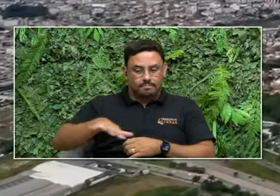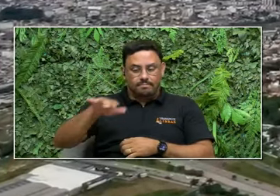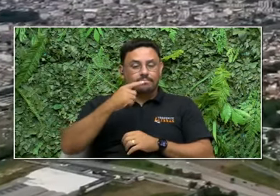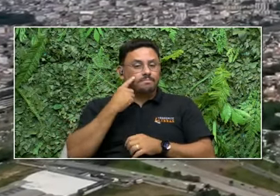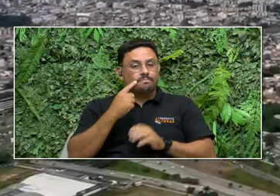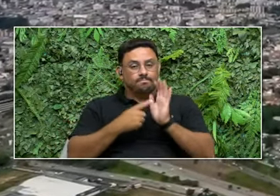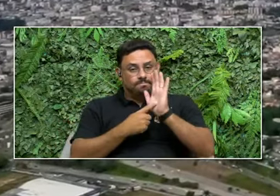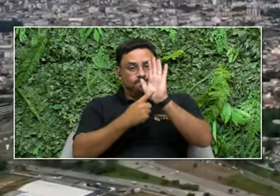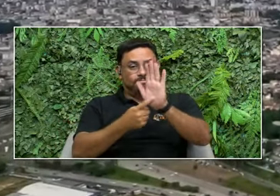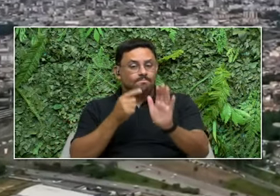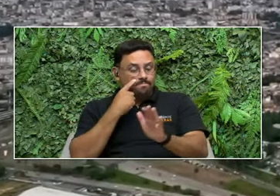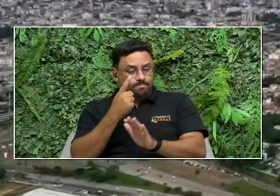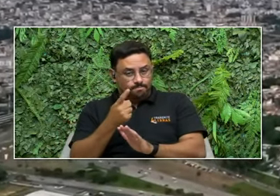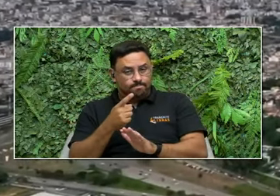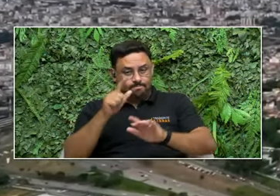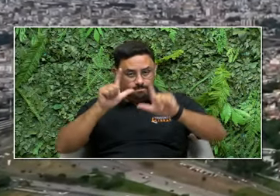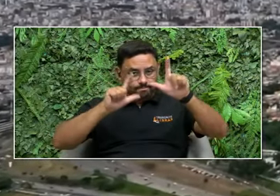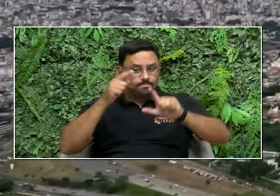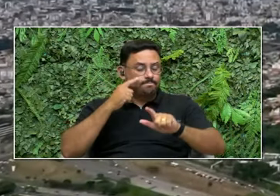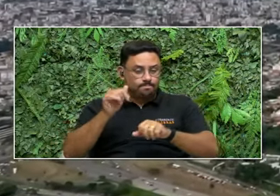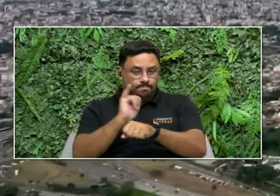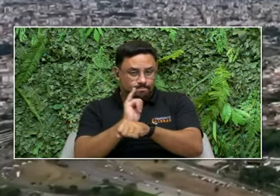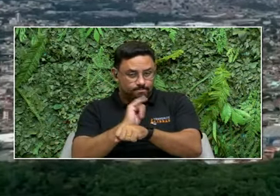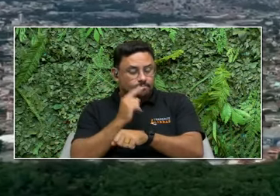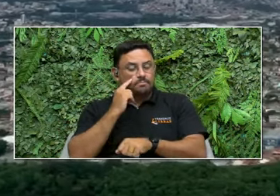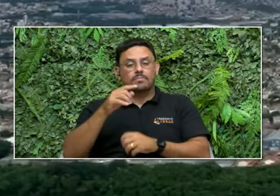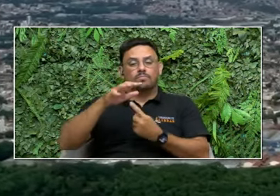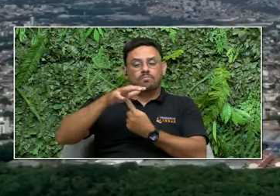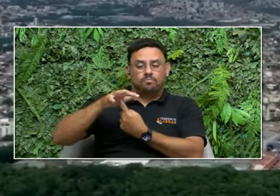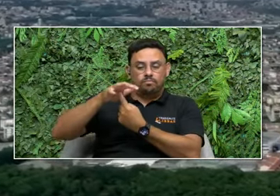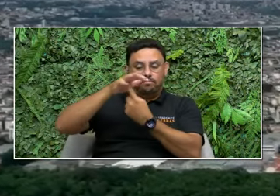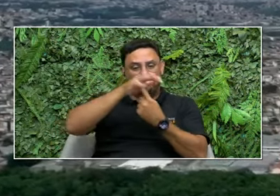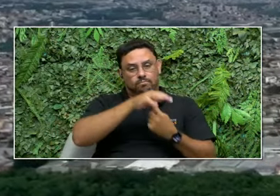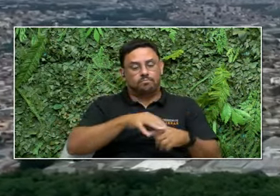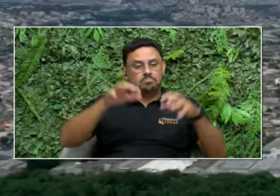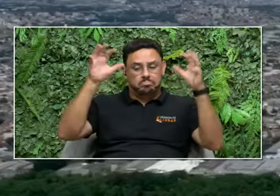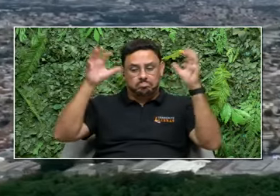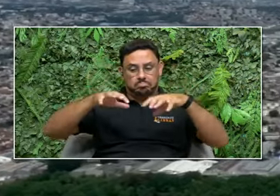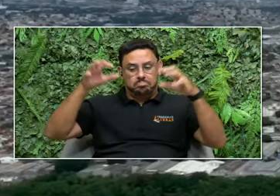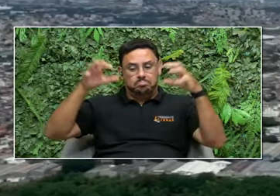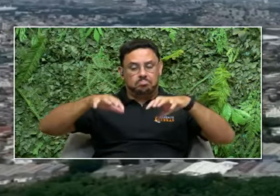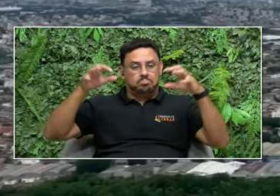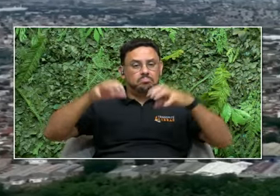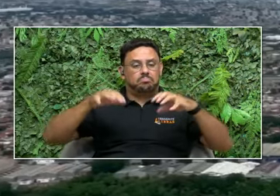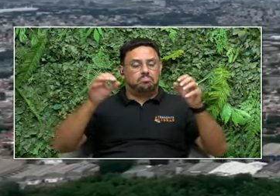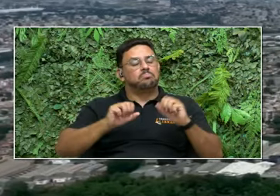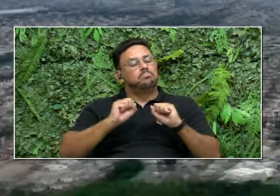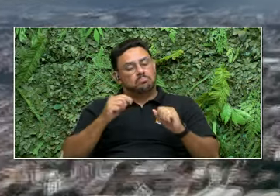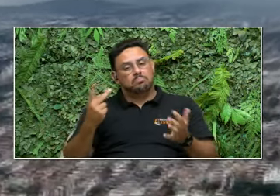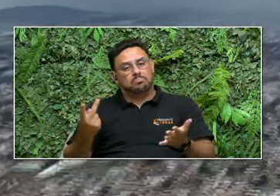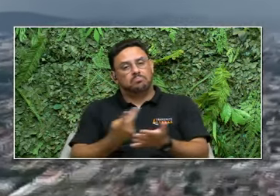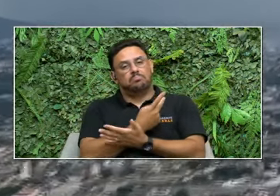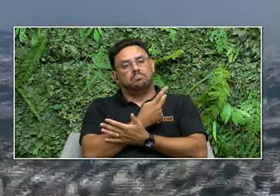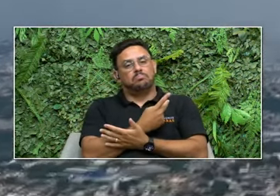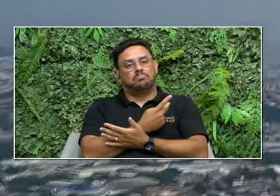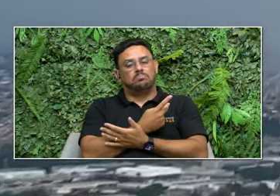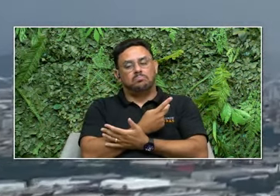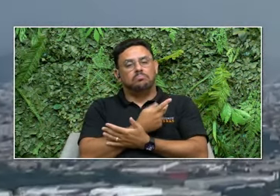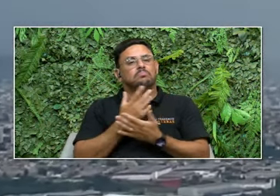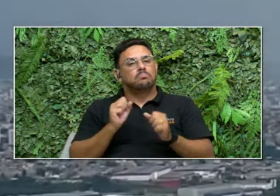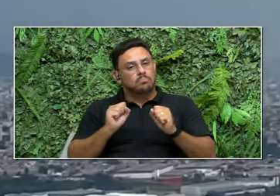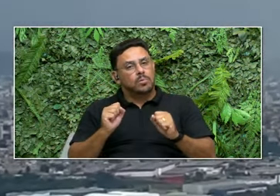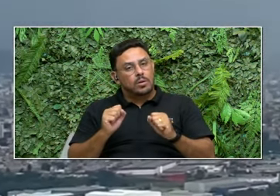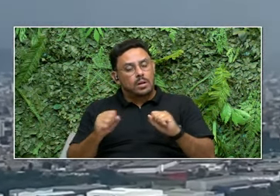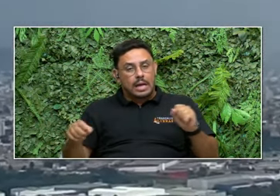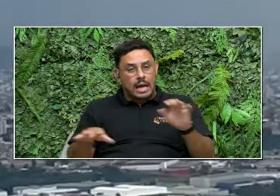tá mostrando aí né a partir do helicóptero já tá chovendo né pode acontecer a chuva acabar